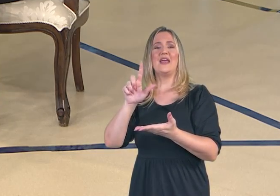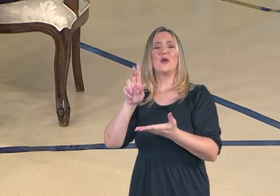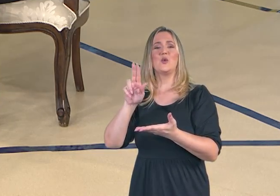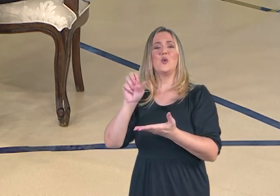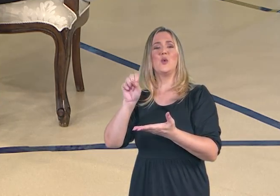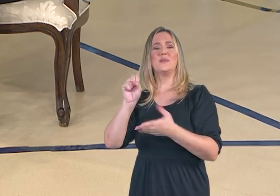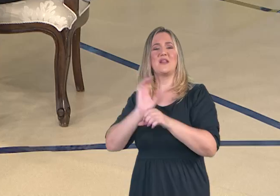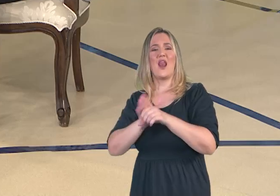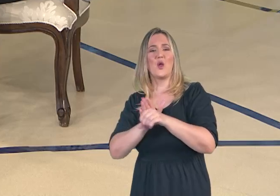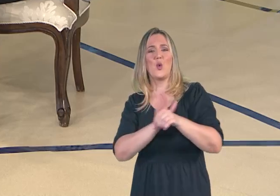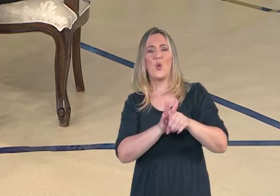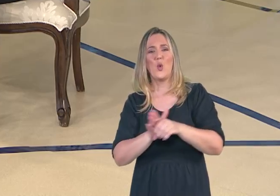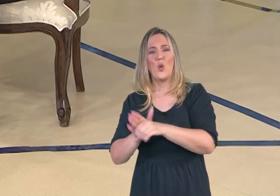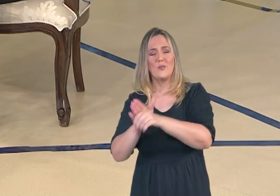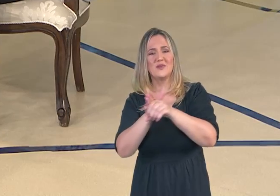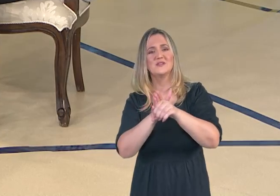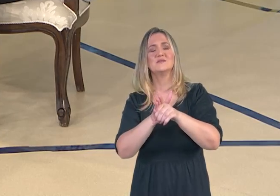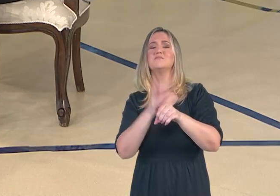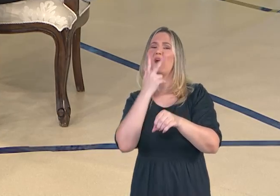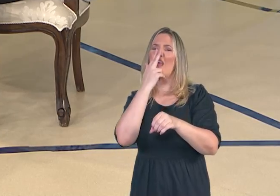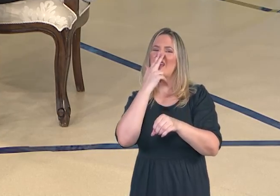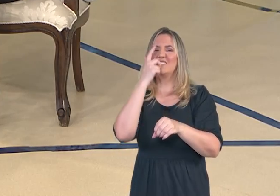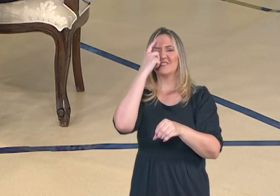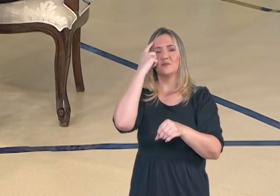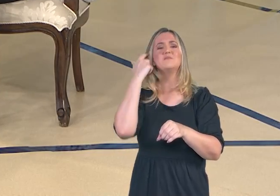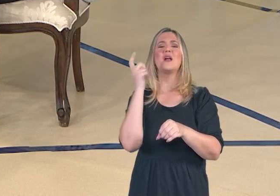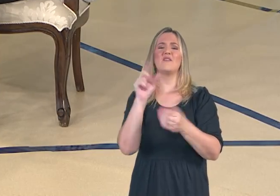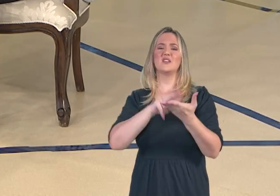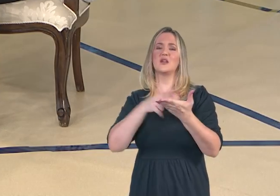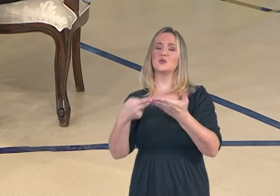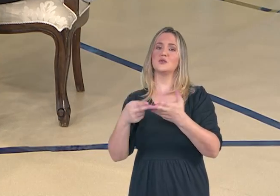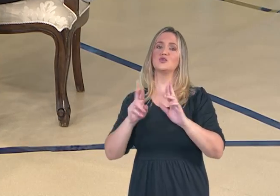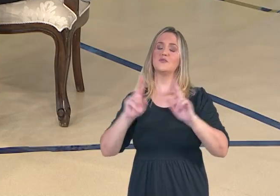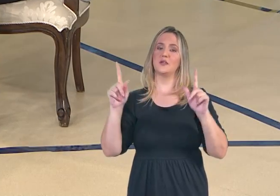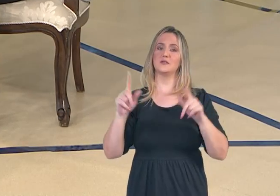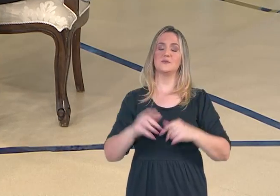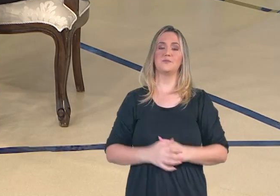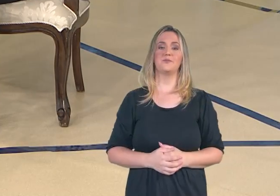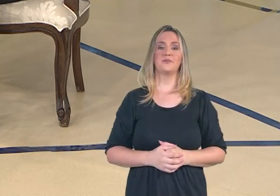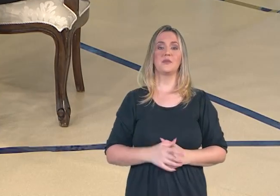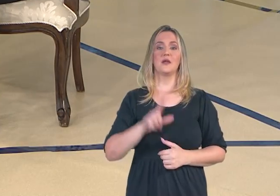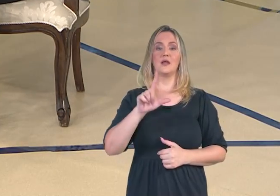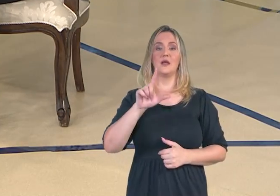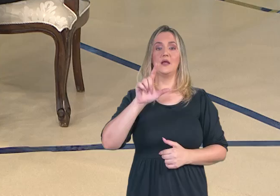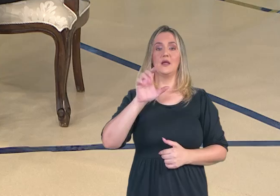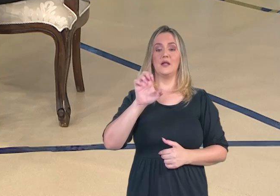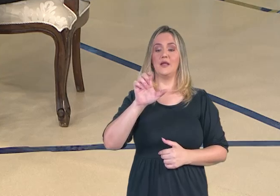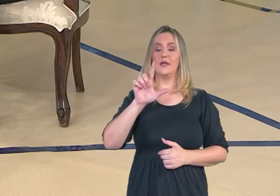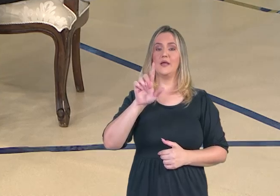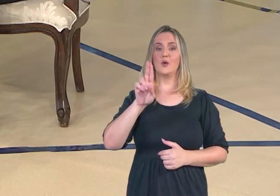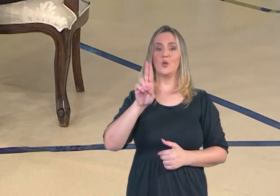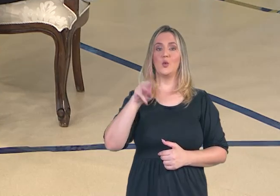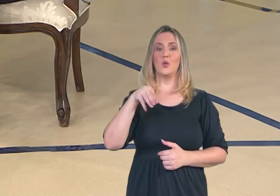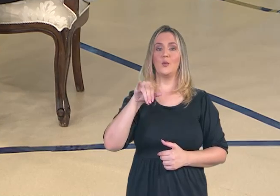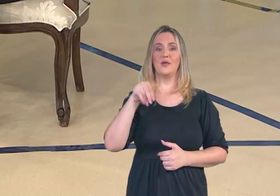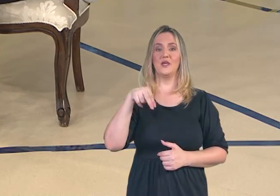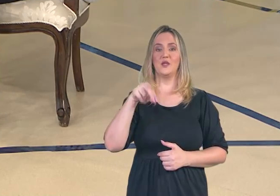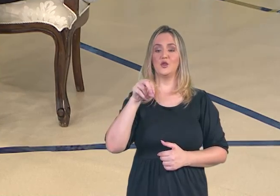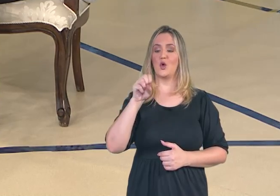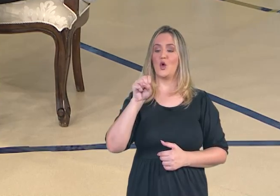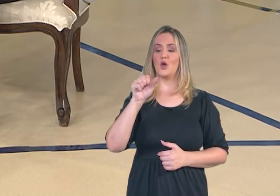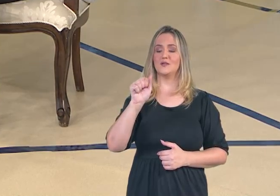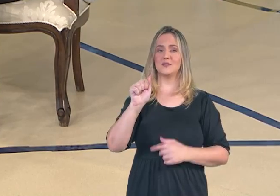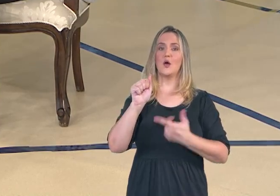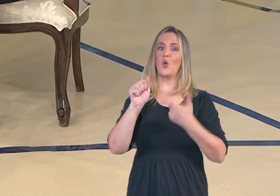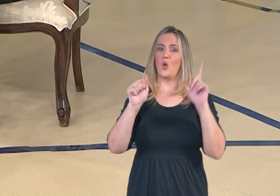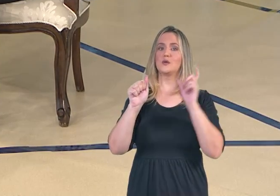vegetais, legumes ou leguminosas. E só para esclarecer, leguminosas, ao contrário do que o nome leva a